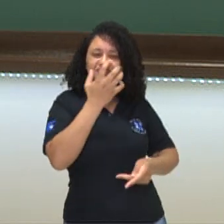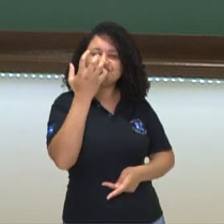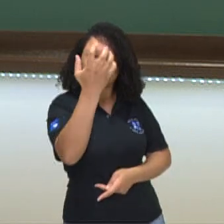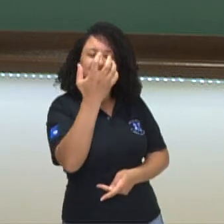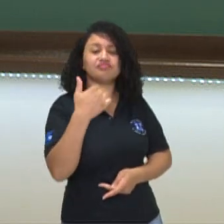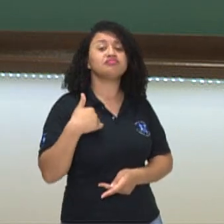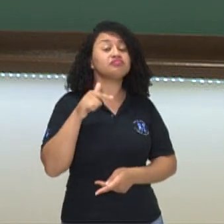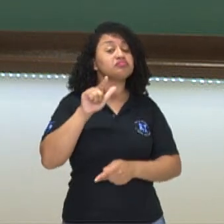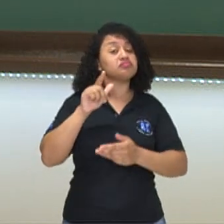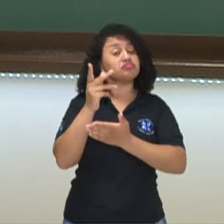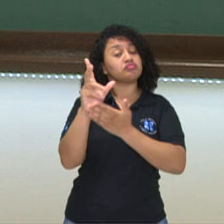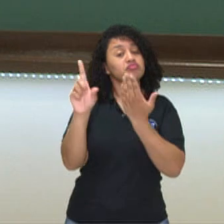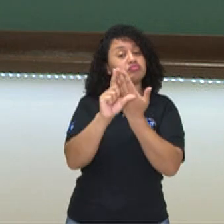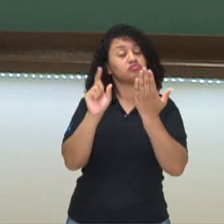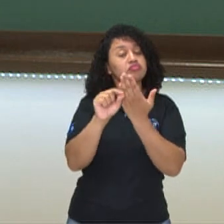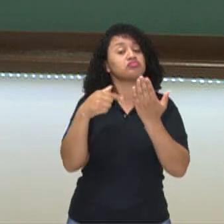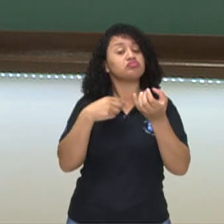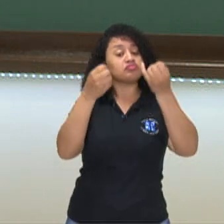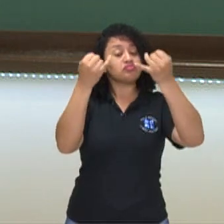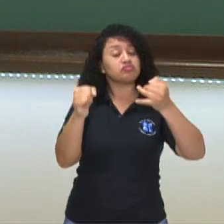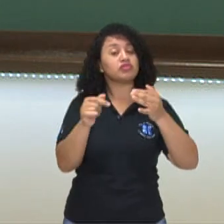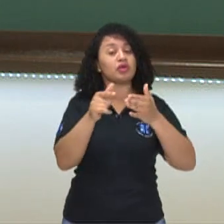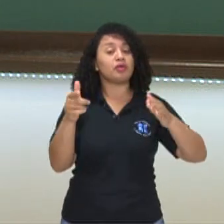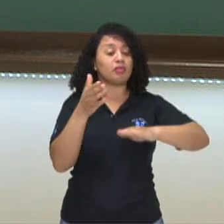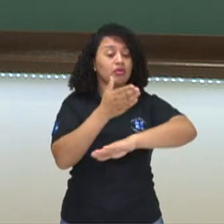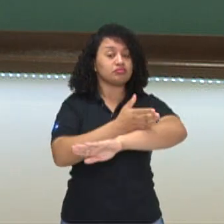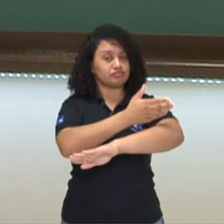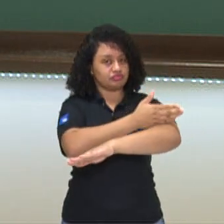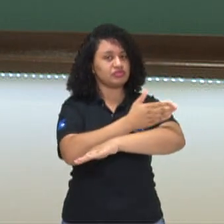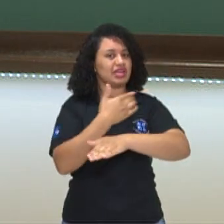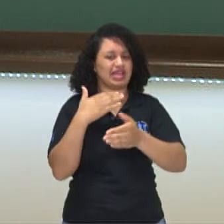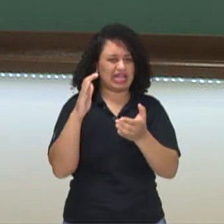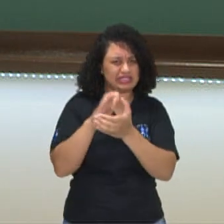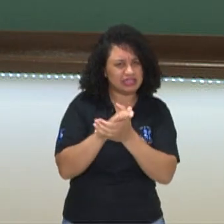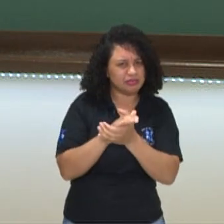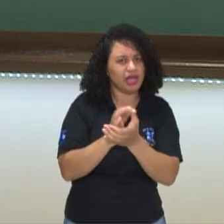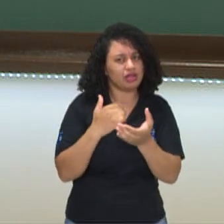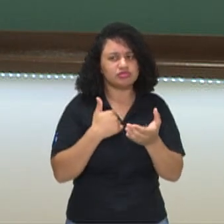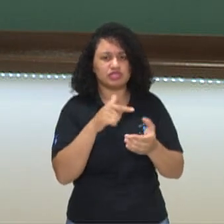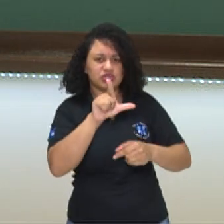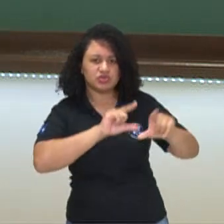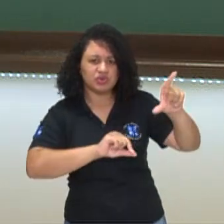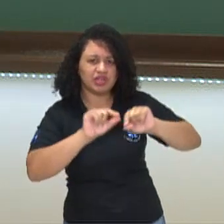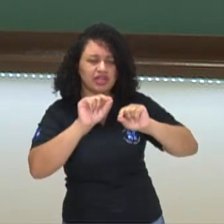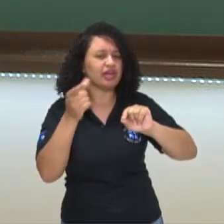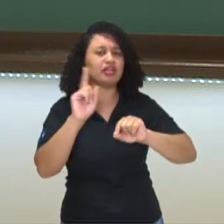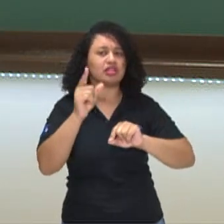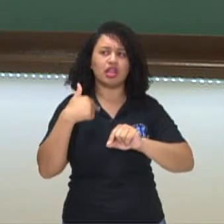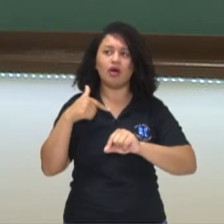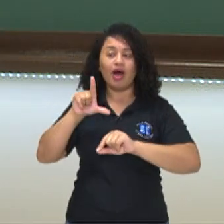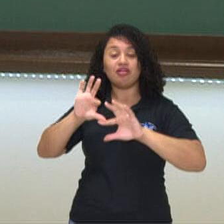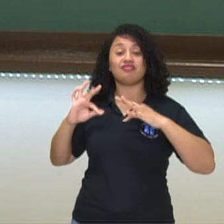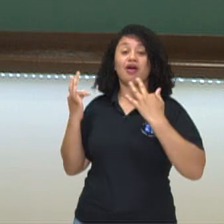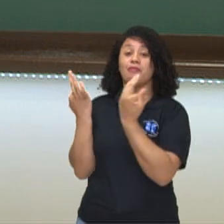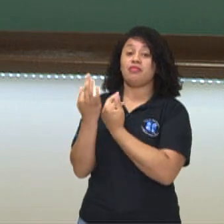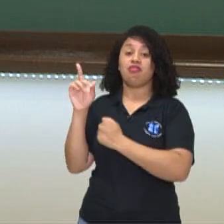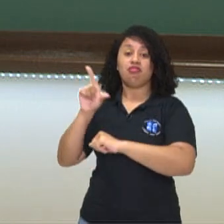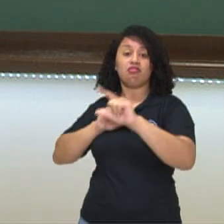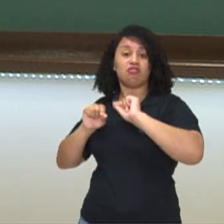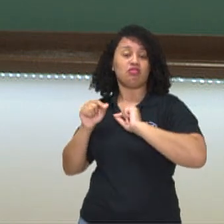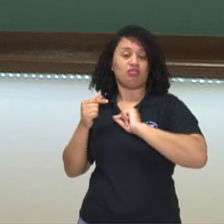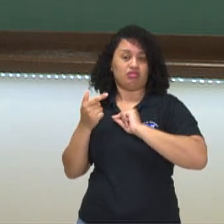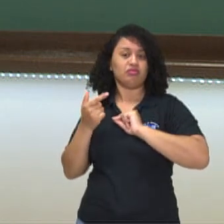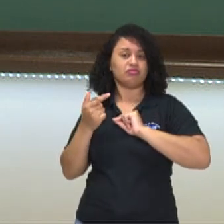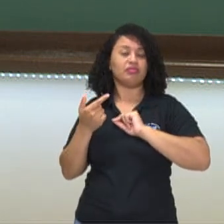isso pra gente, né? Na época medieval, os casamentos eram arranjados, agora as pessoas se apaixonam. Mesmo não